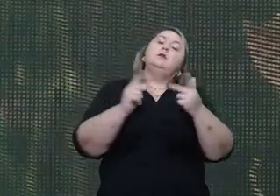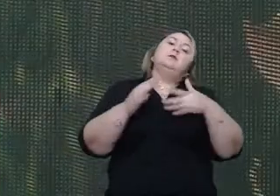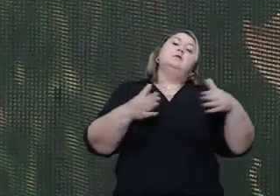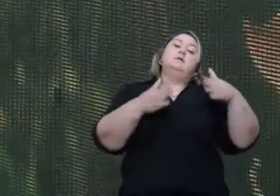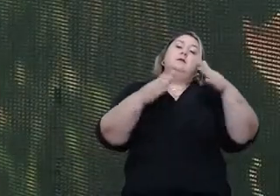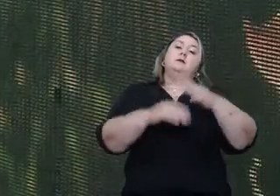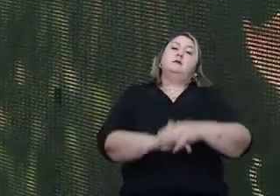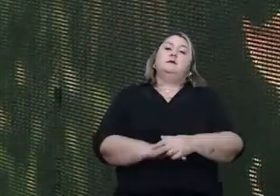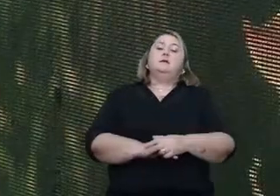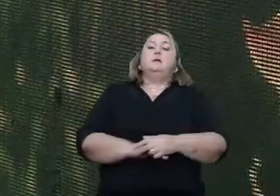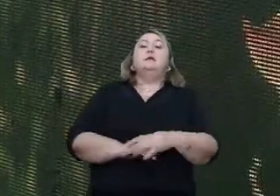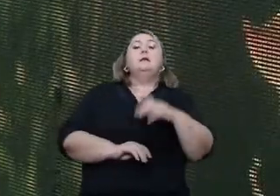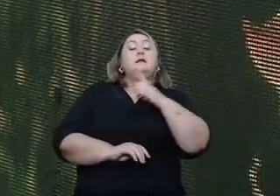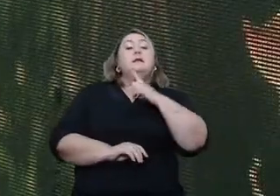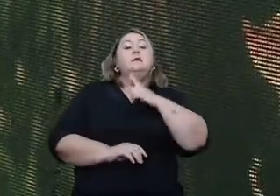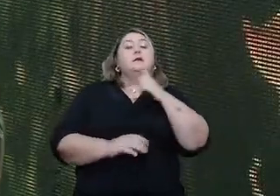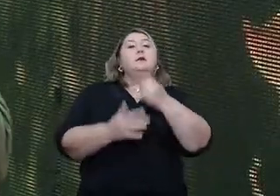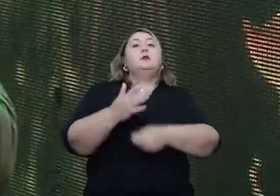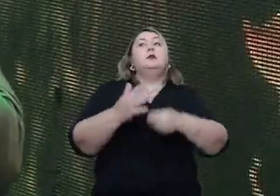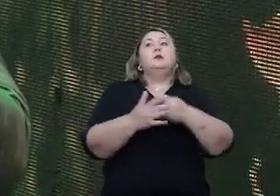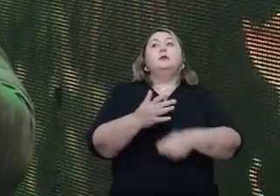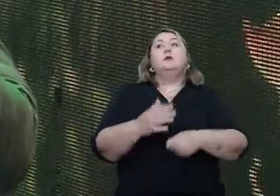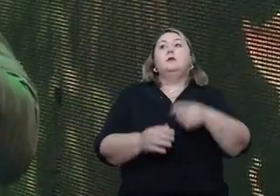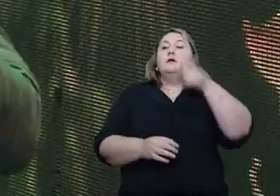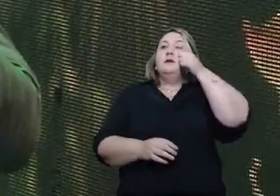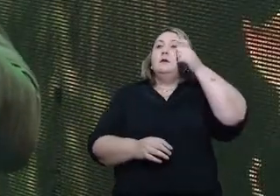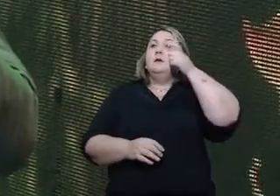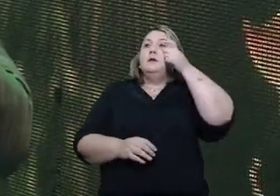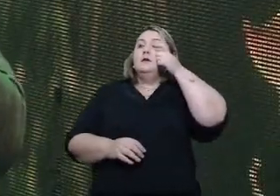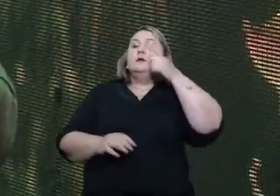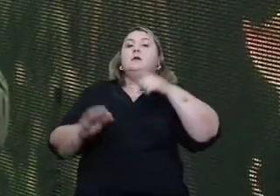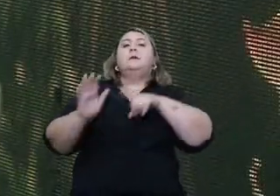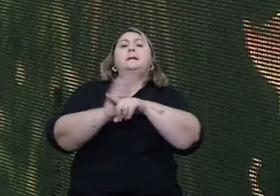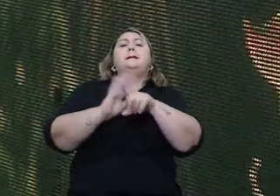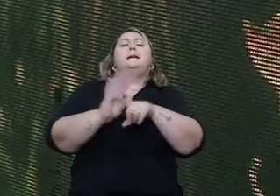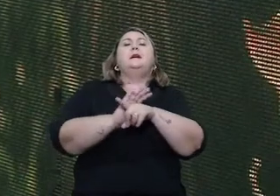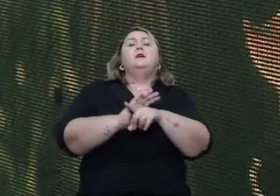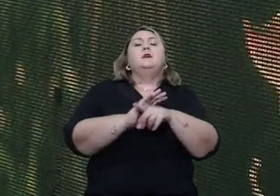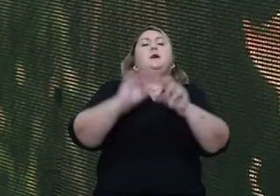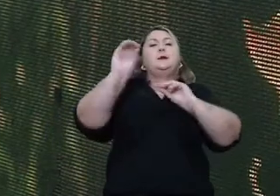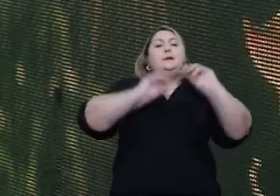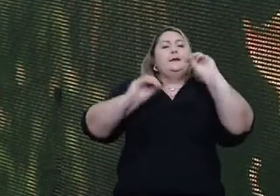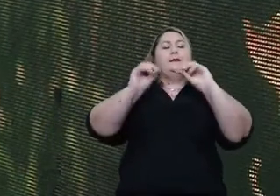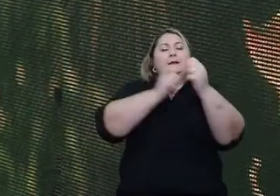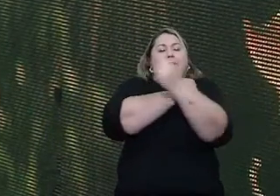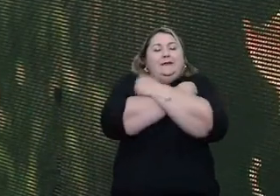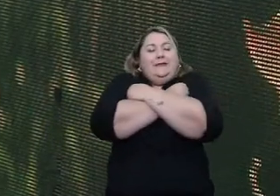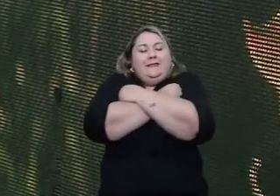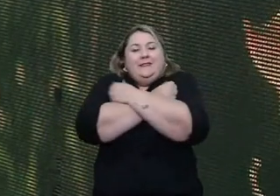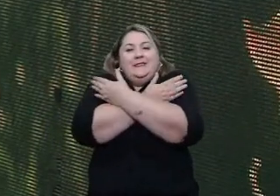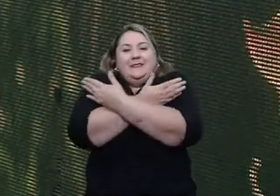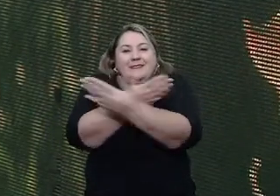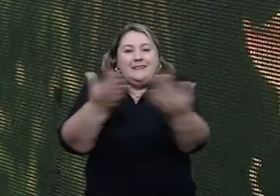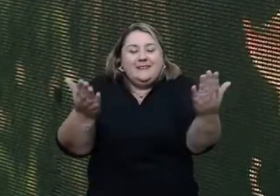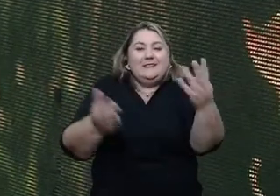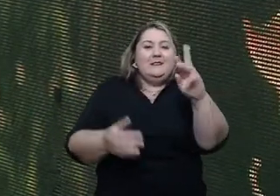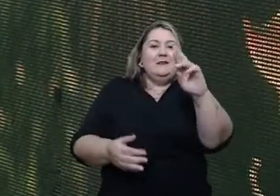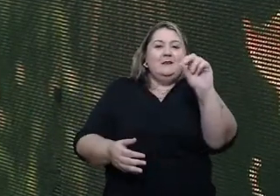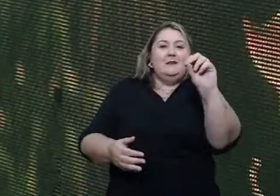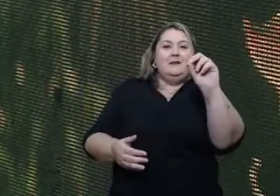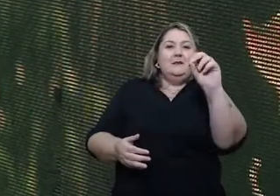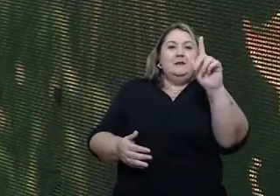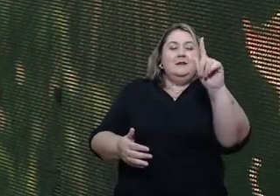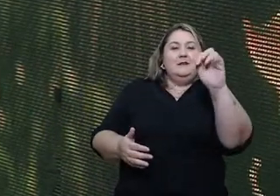os caminhos que ainda percorreremos. Vamos dar uma olhada aqui no nosso chat, a galera está mandando beijos e abraços para todos aqui.